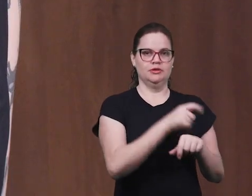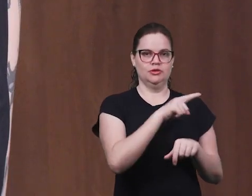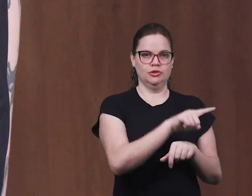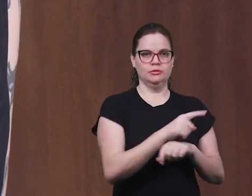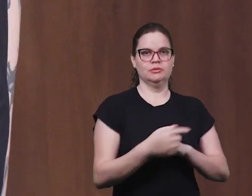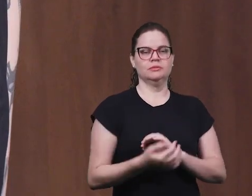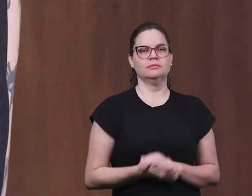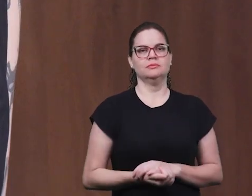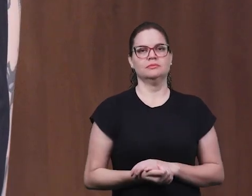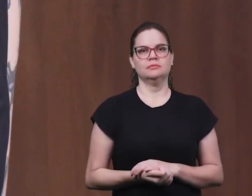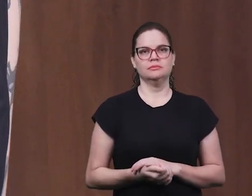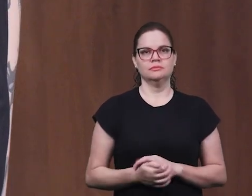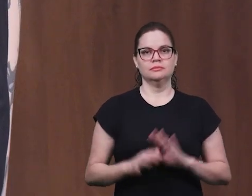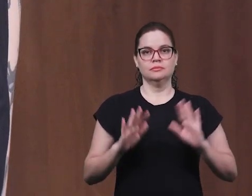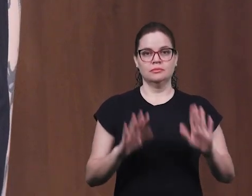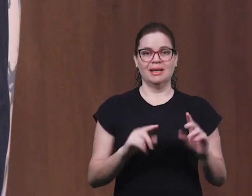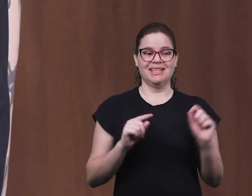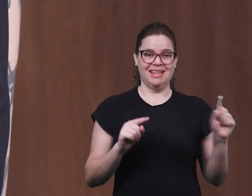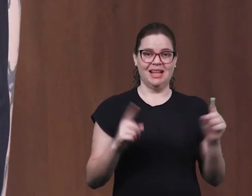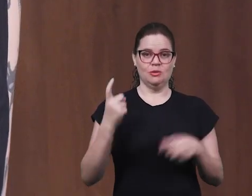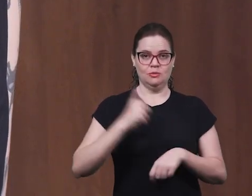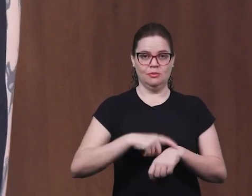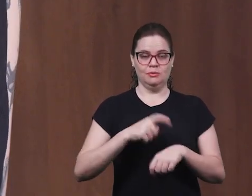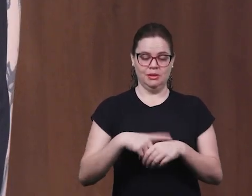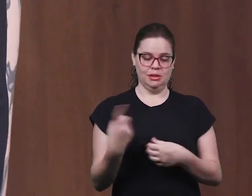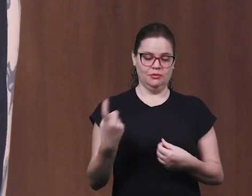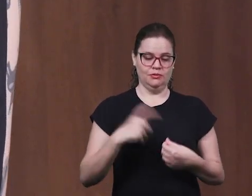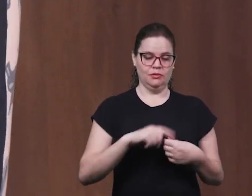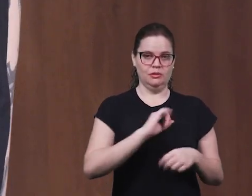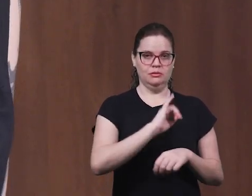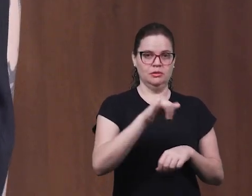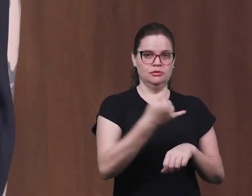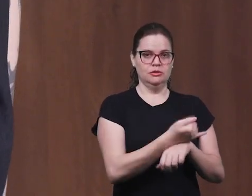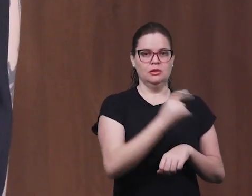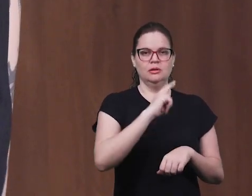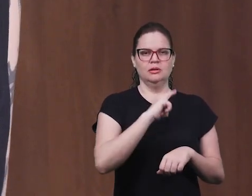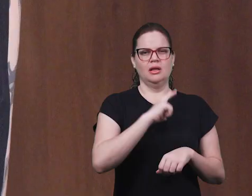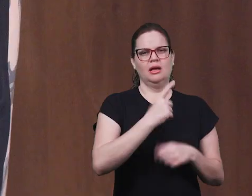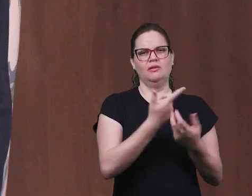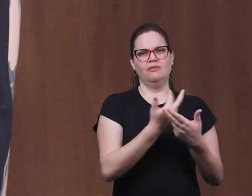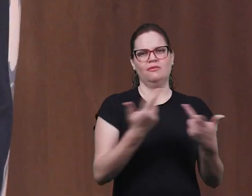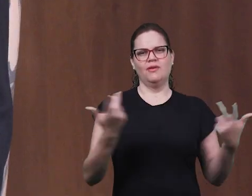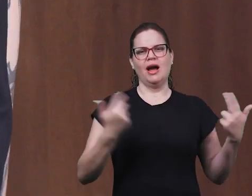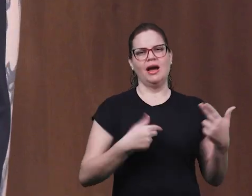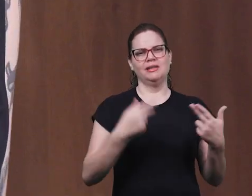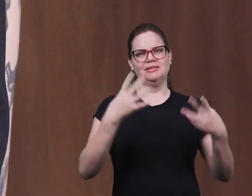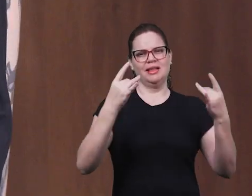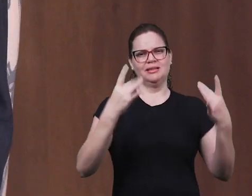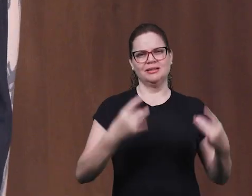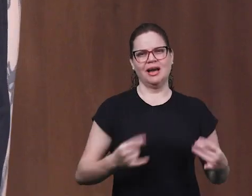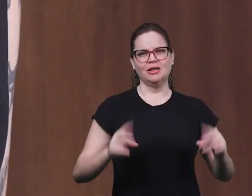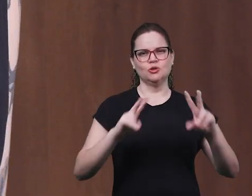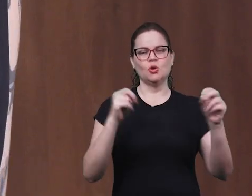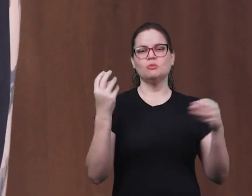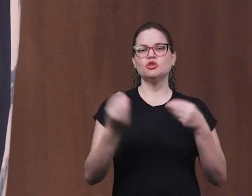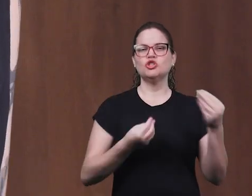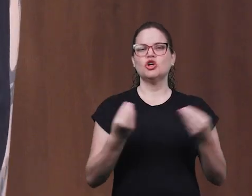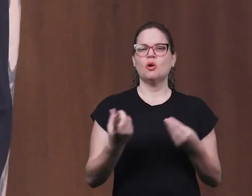alguns detalhes, voltando para Jerusalém, tem vários passos desse retorno,